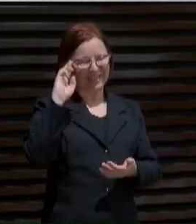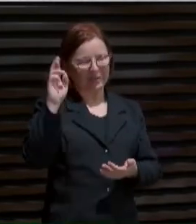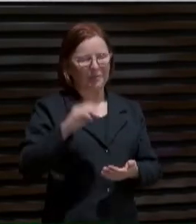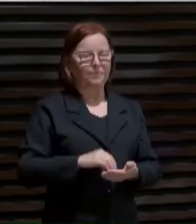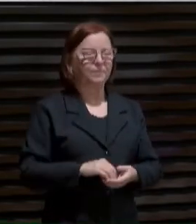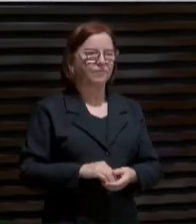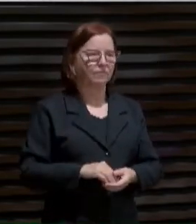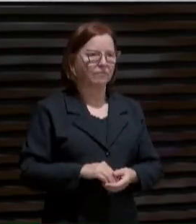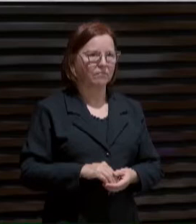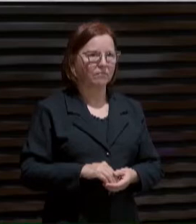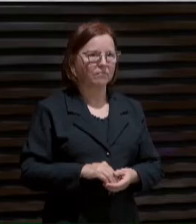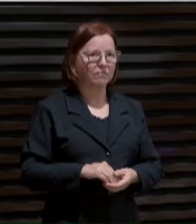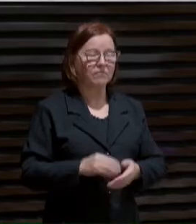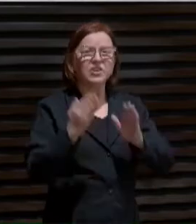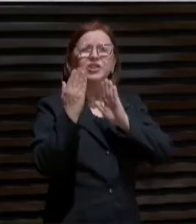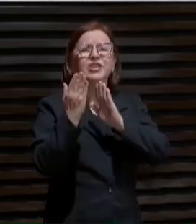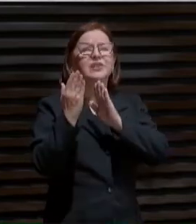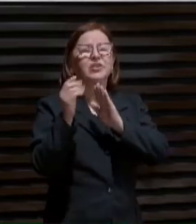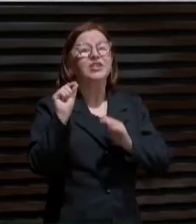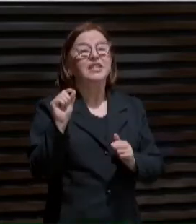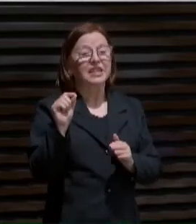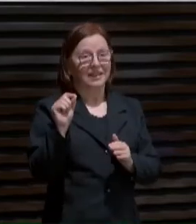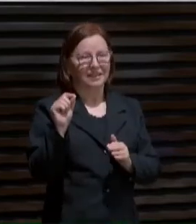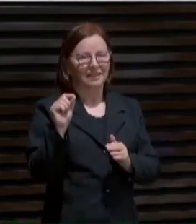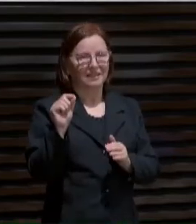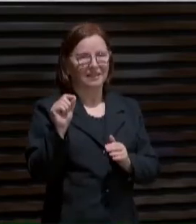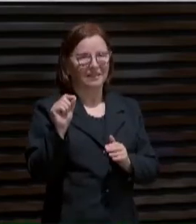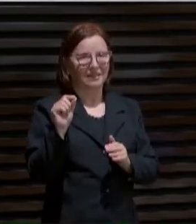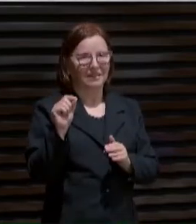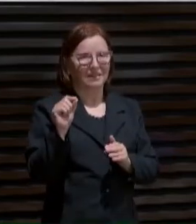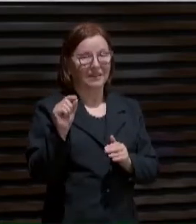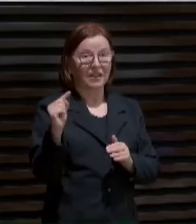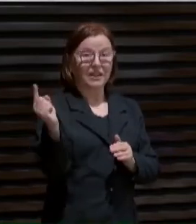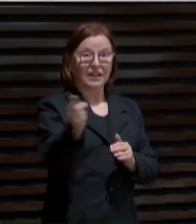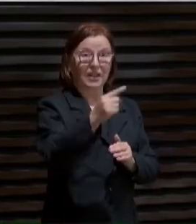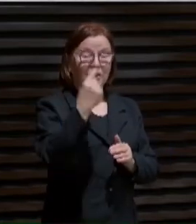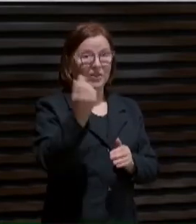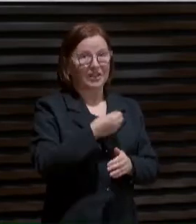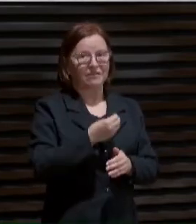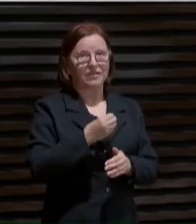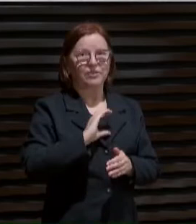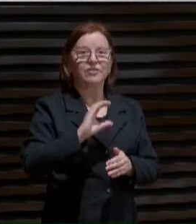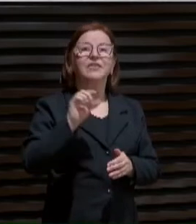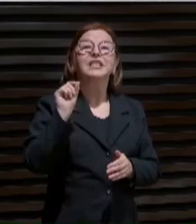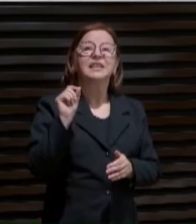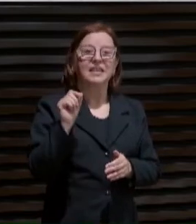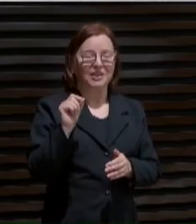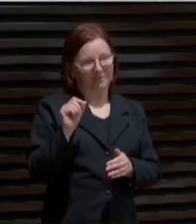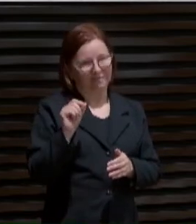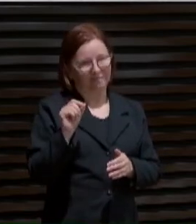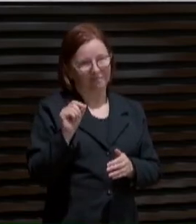pensamos diante de quem EA que nós estamos confiando a nossa vida isto parece ser uma pergunta